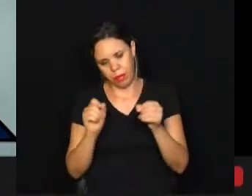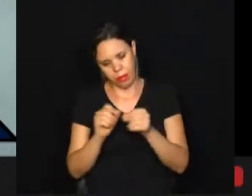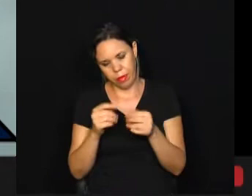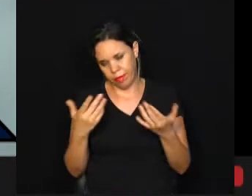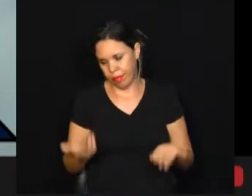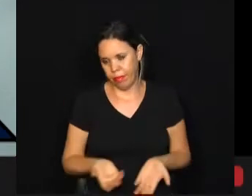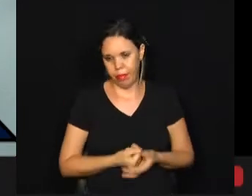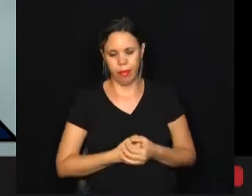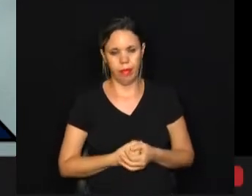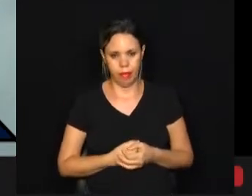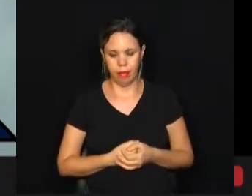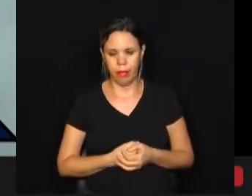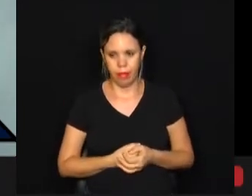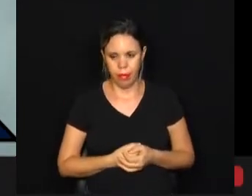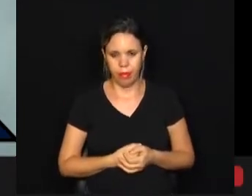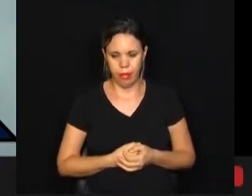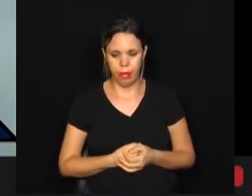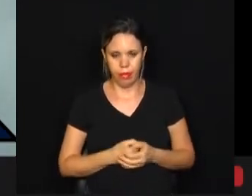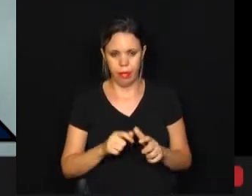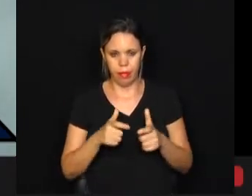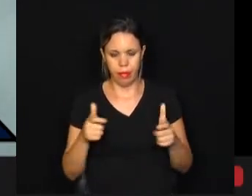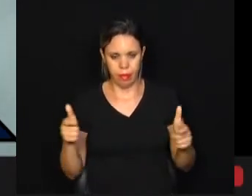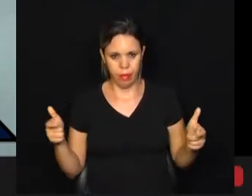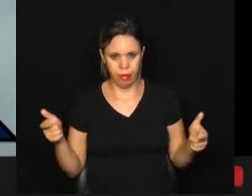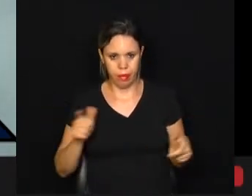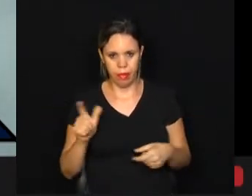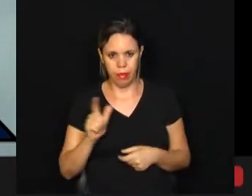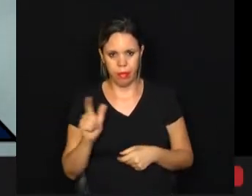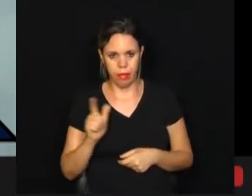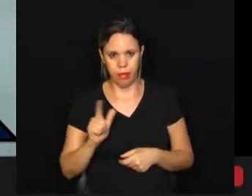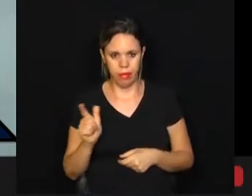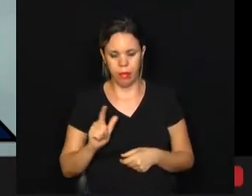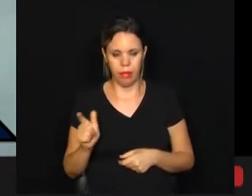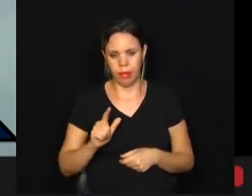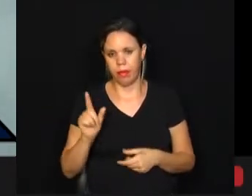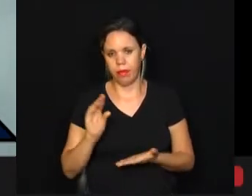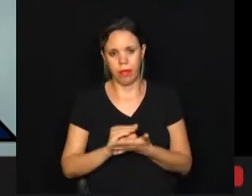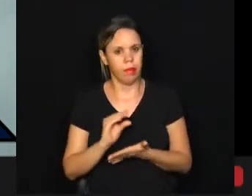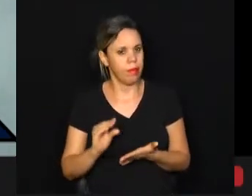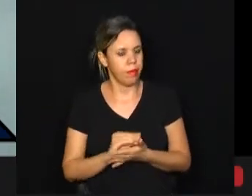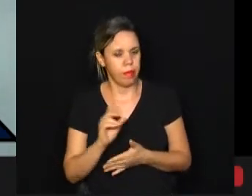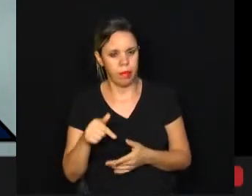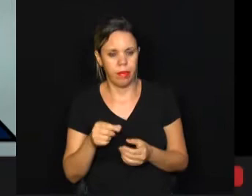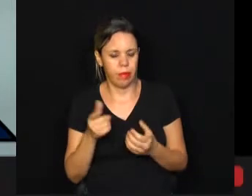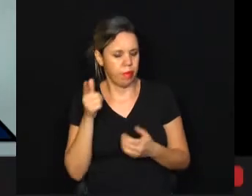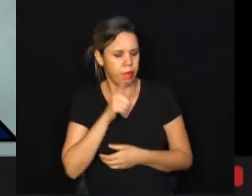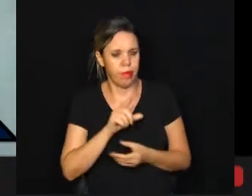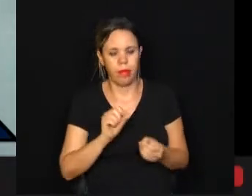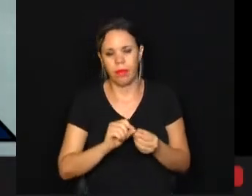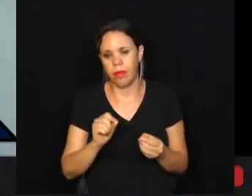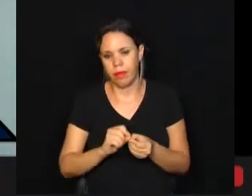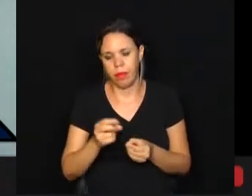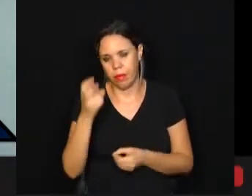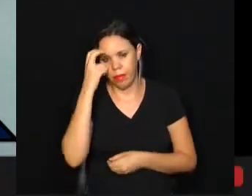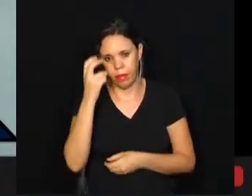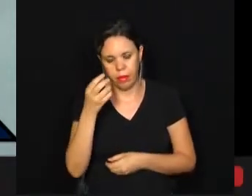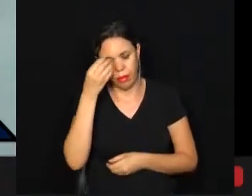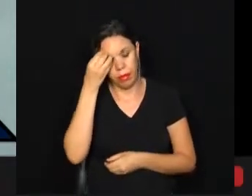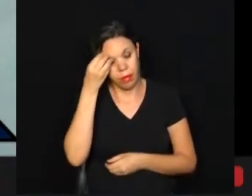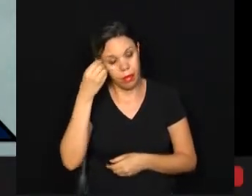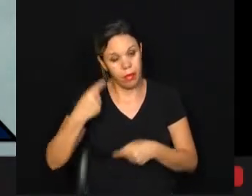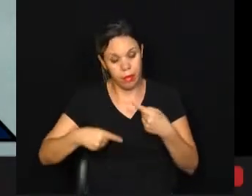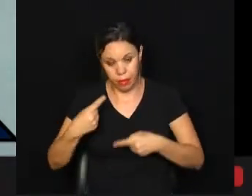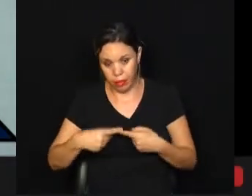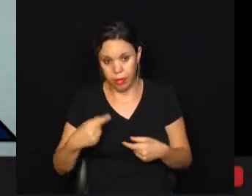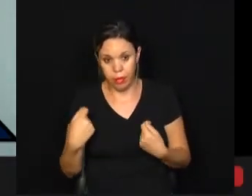feita, ampliar, obviamente, os recursos, ver como é que isso aí consegue investimento em cultura, mas é um debate que a